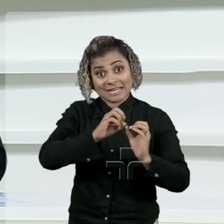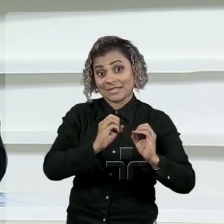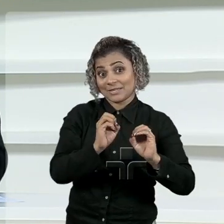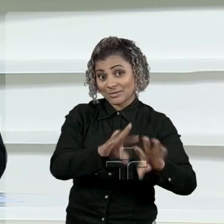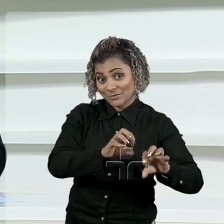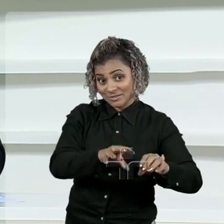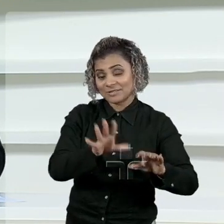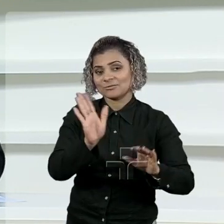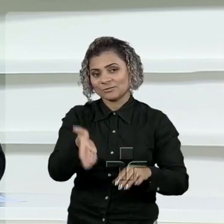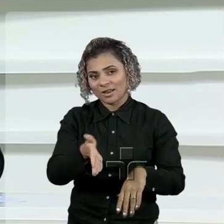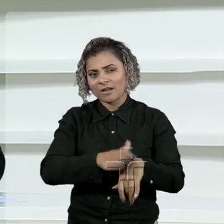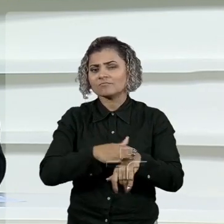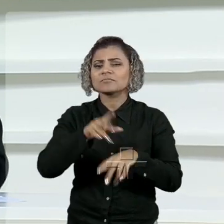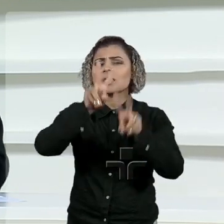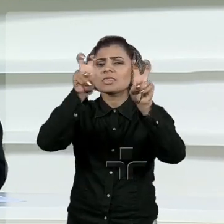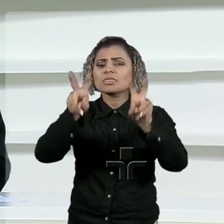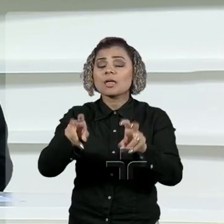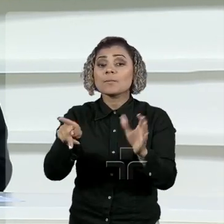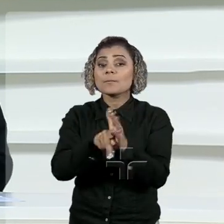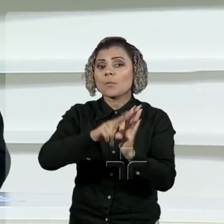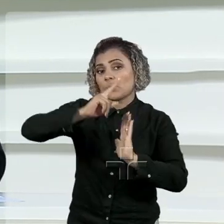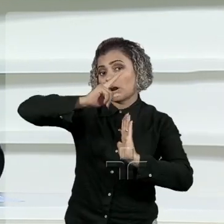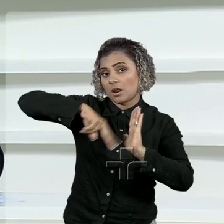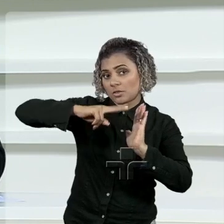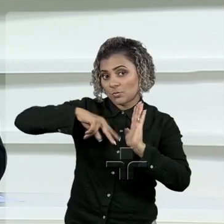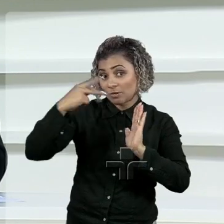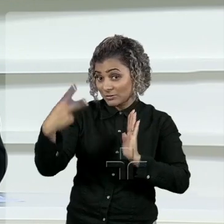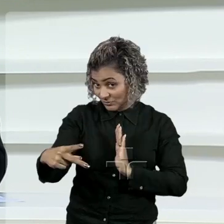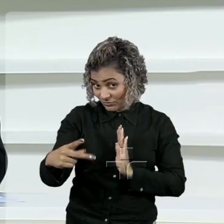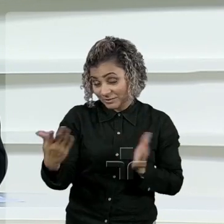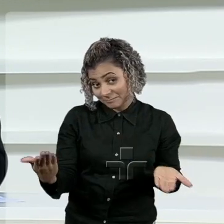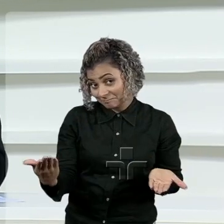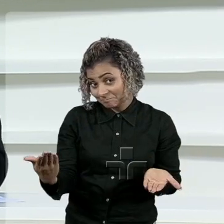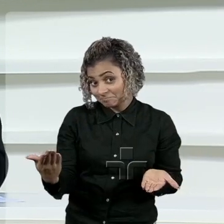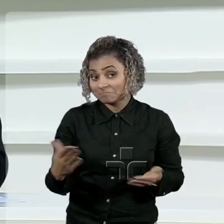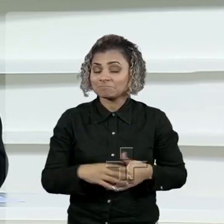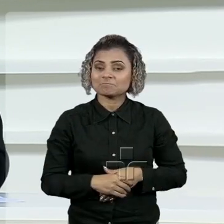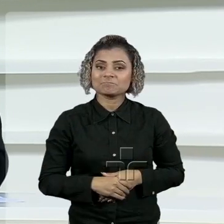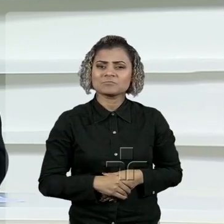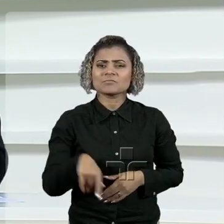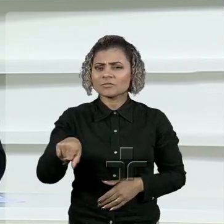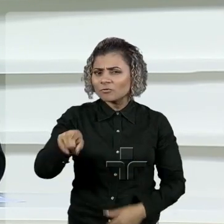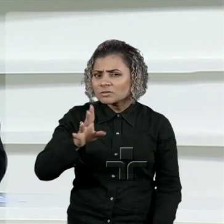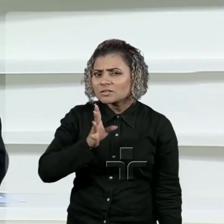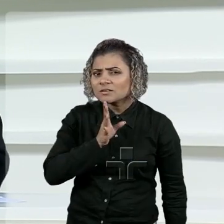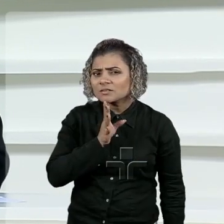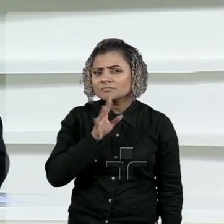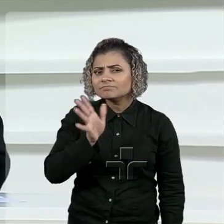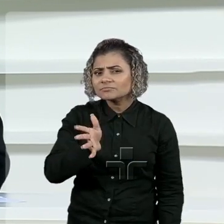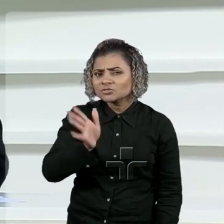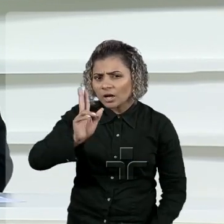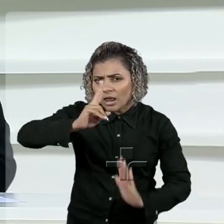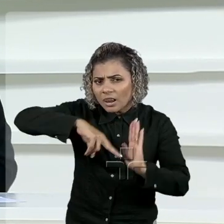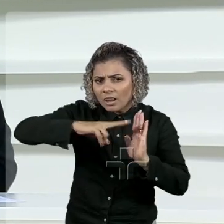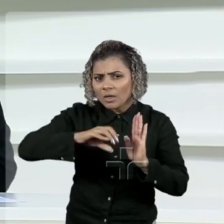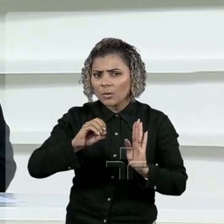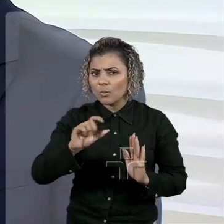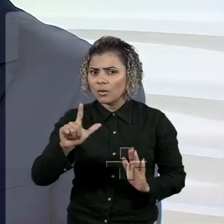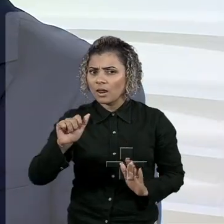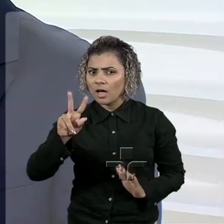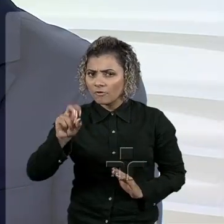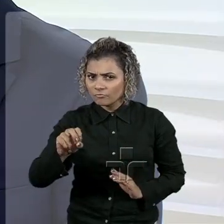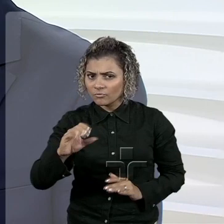Educação, sobre alguns hábitos de leitura do senhor. O senhor já leu o Olavo de